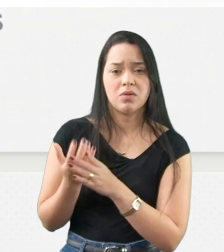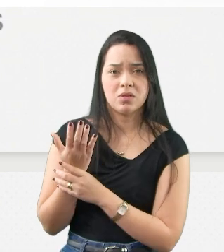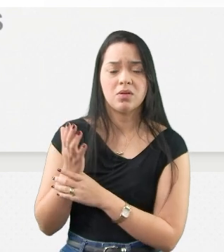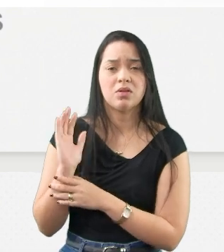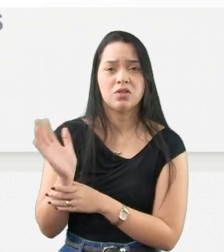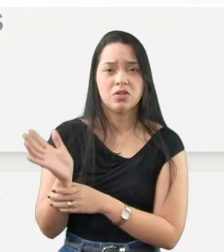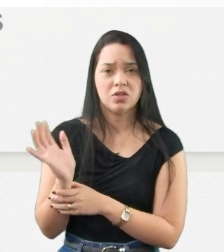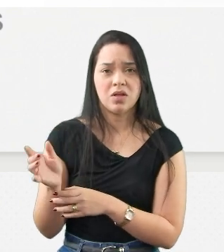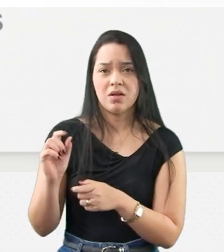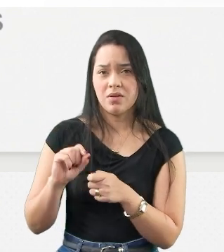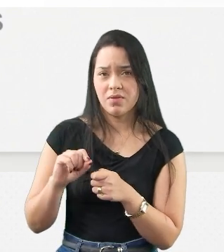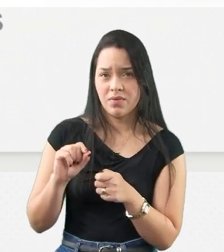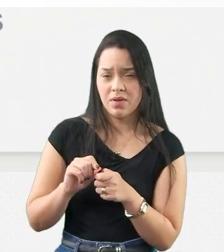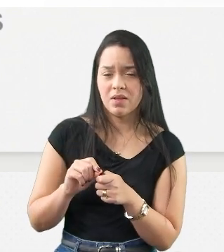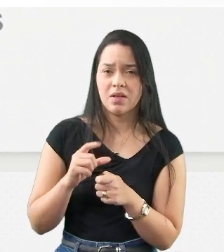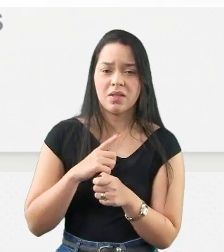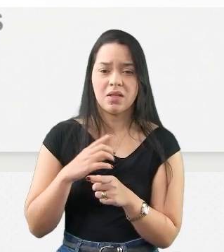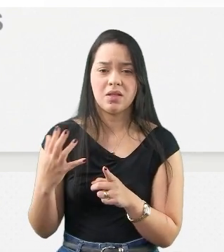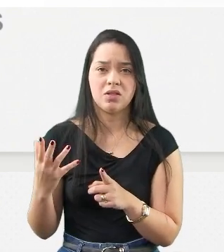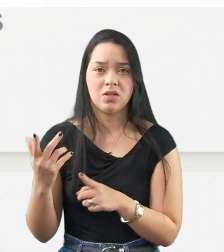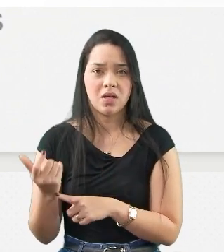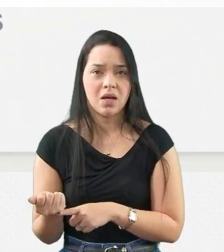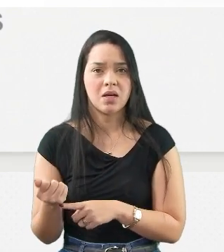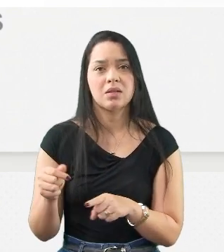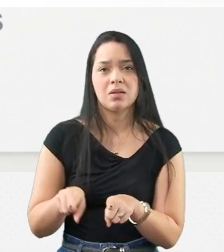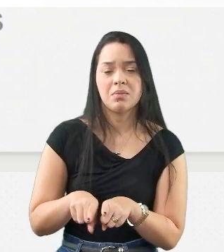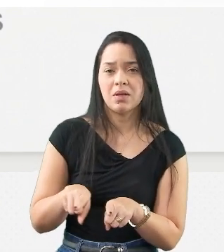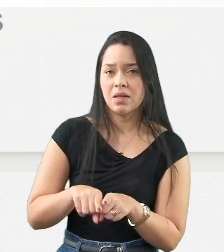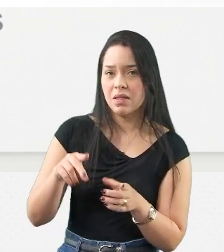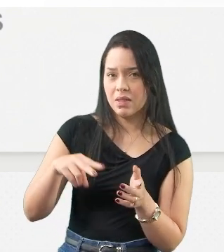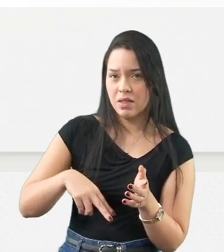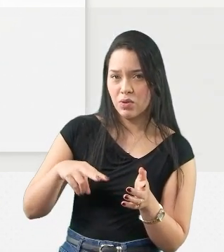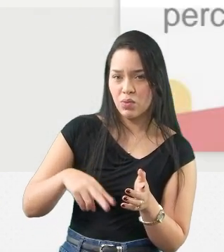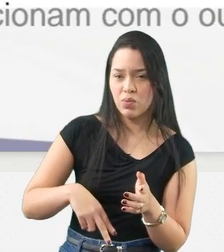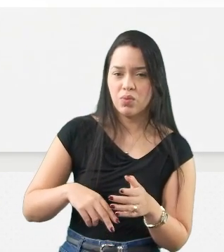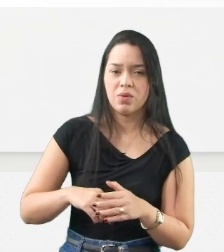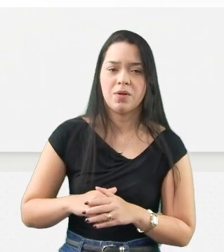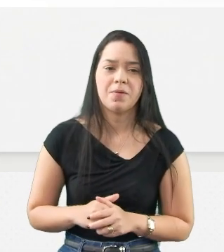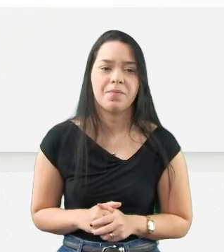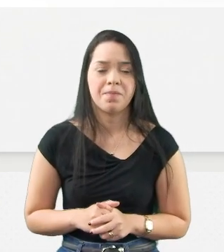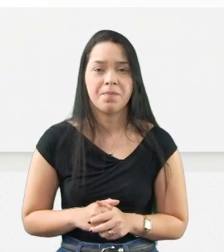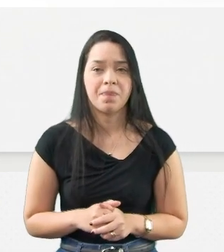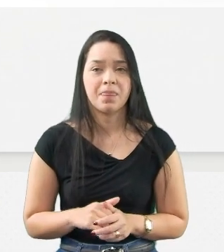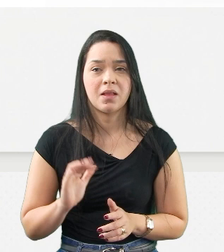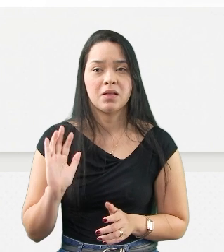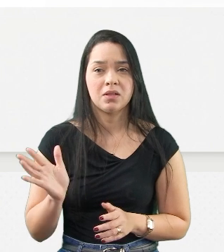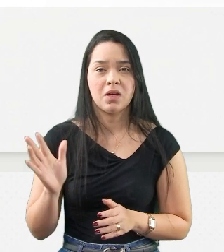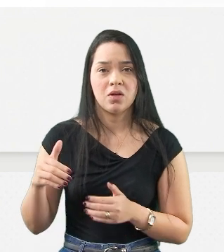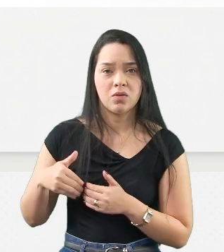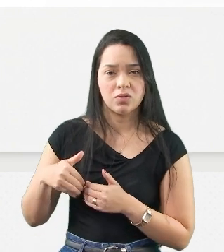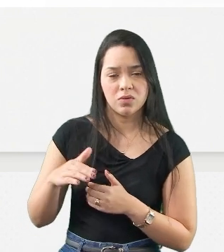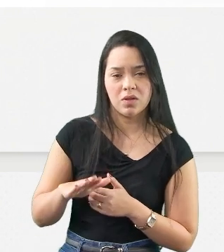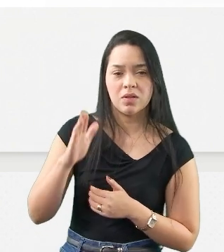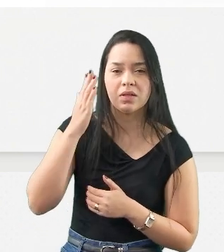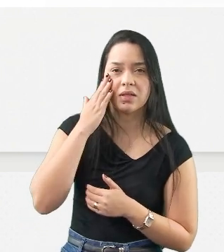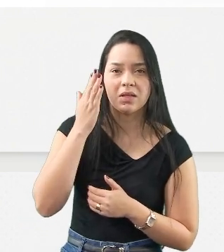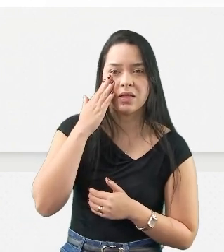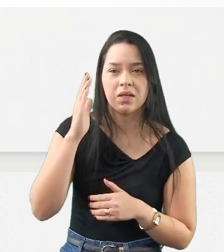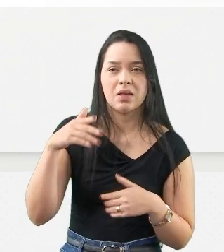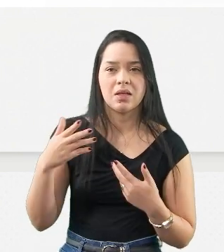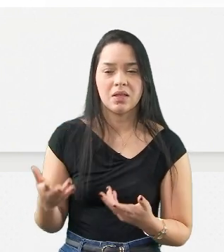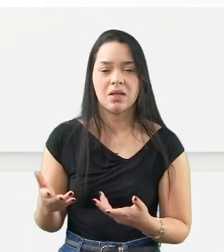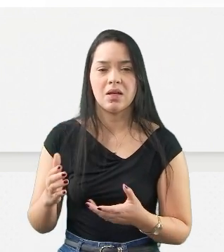foi realizada em forma de arte, em forma de literatura, certo? E aqui a gente já vai continuando, só para a gente poder entender um pouco,